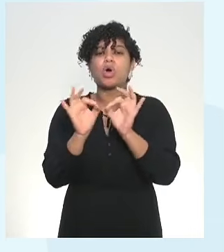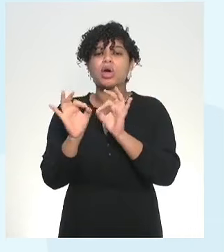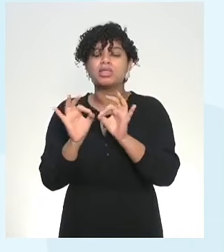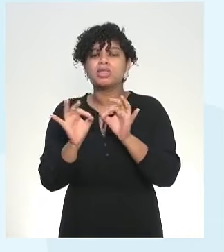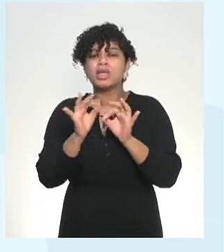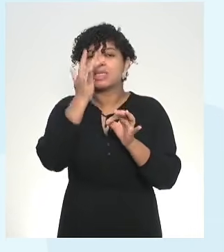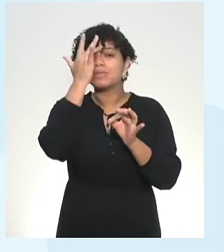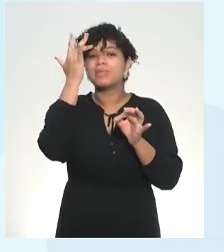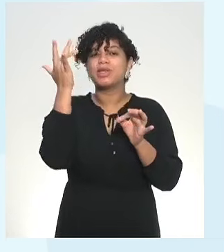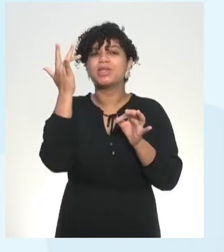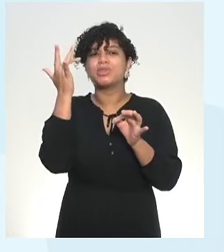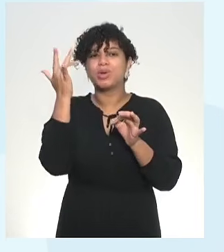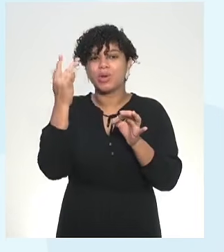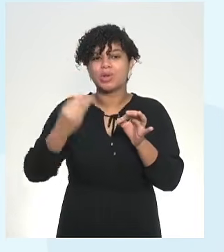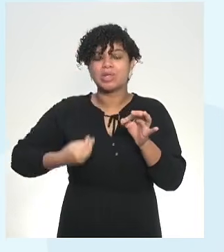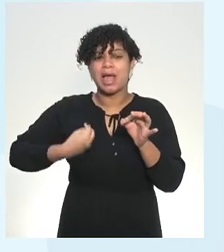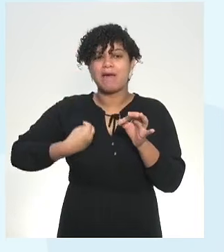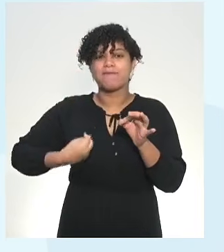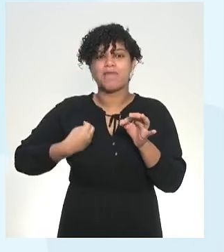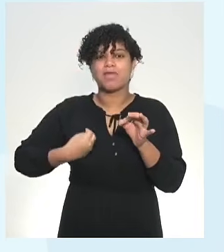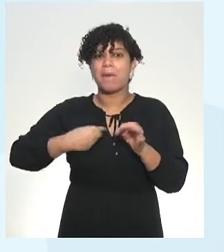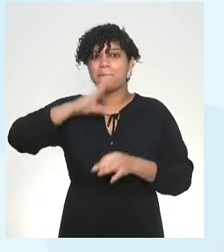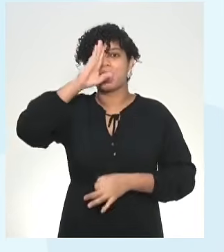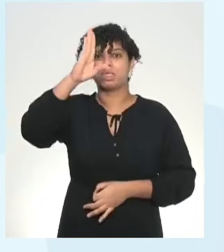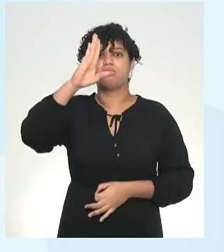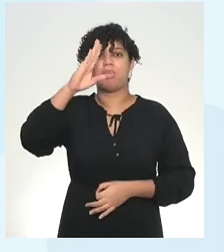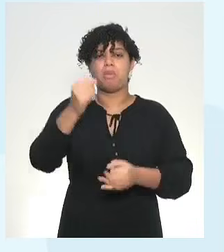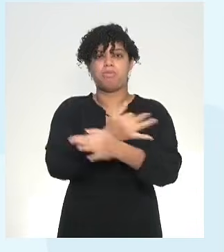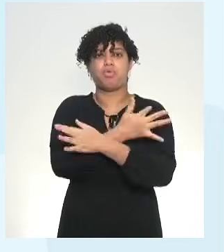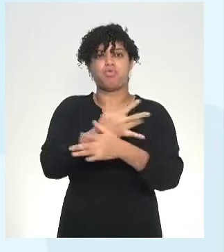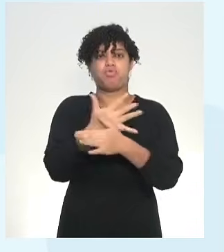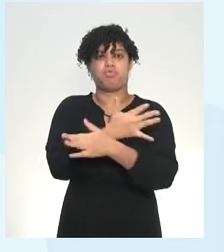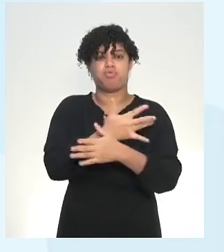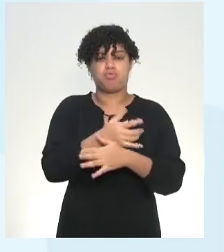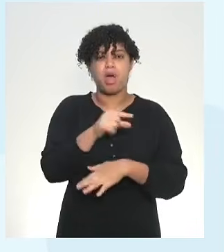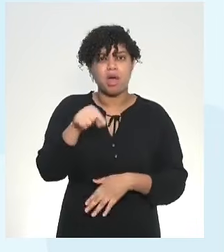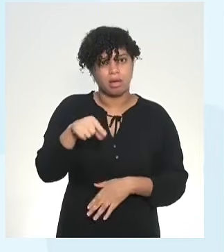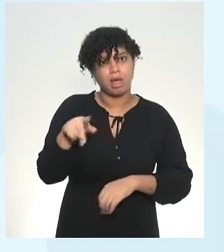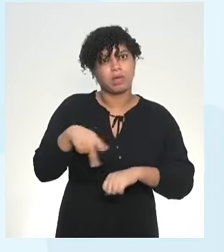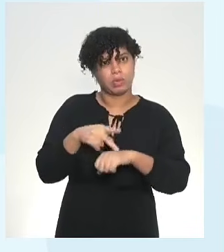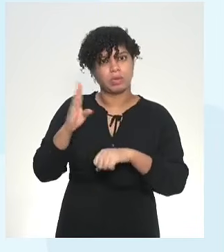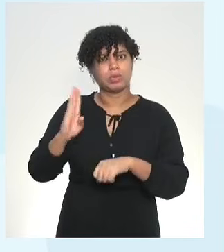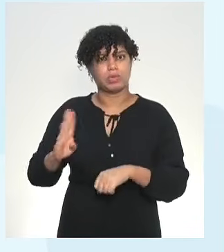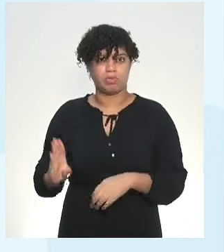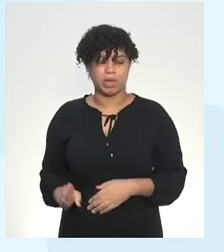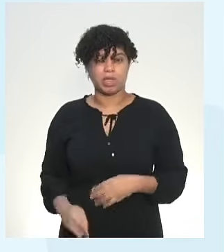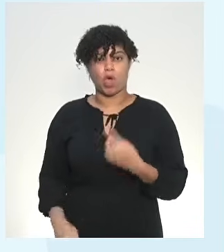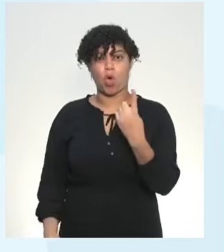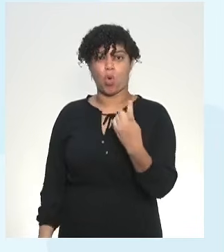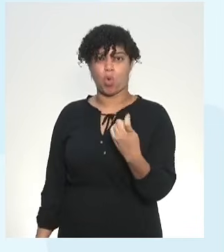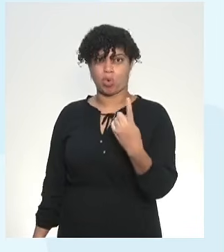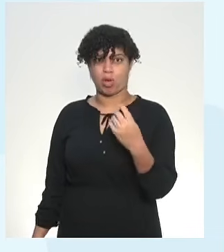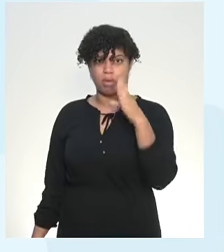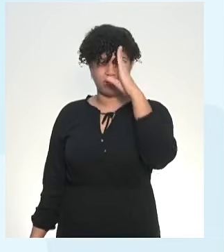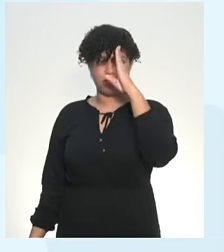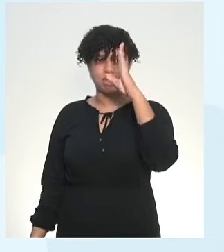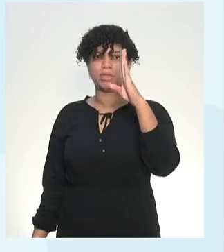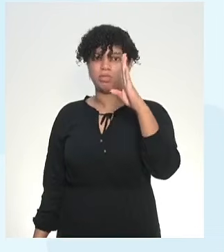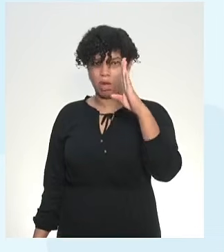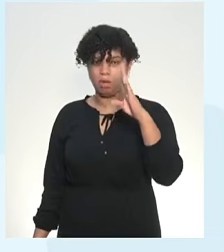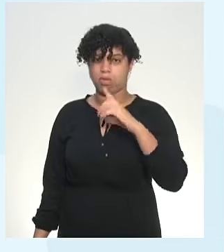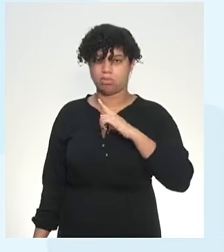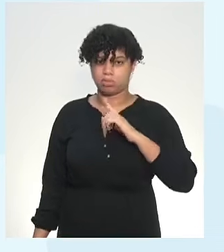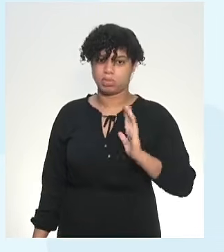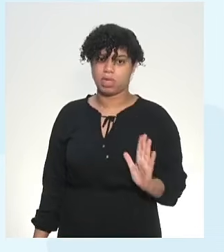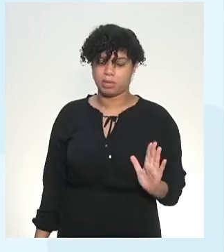populacionais, é a principal metrópole do país. Tá? Então, ela vai ser considerada a única grande metrópole nacional. Então, ela